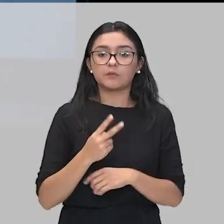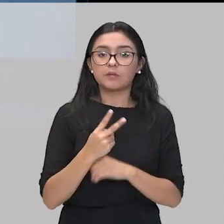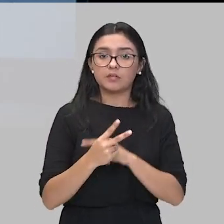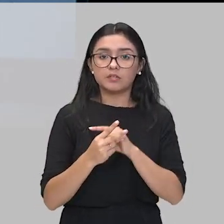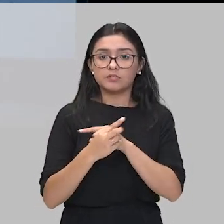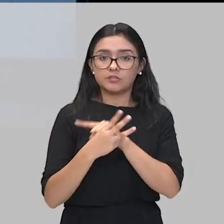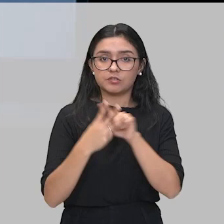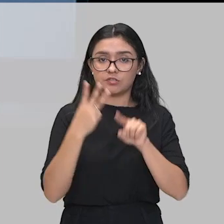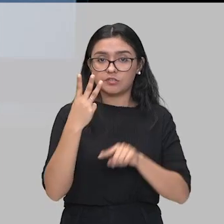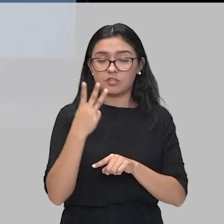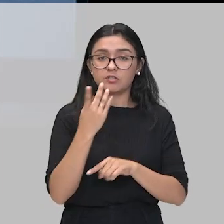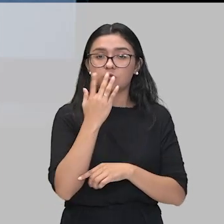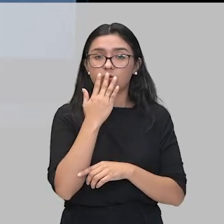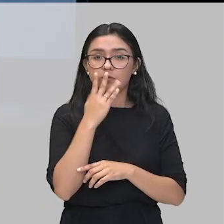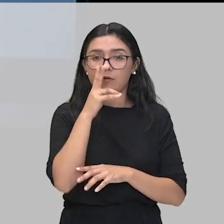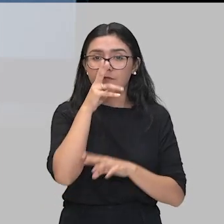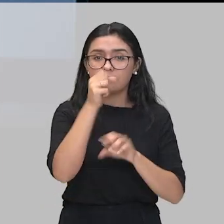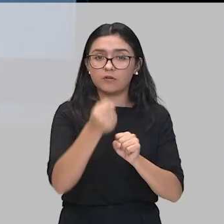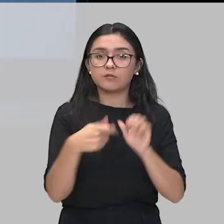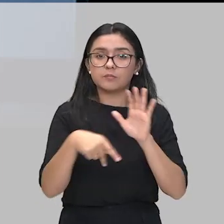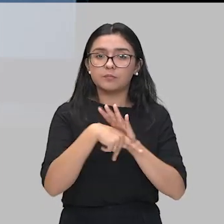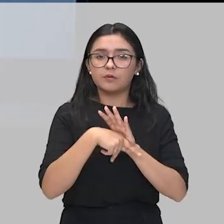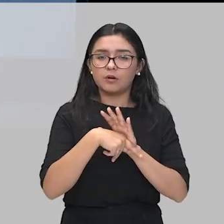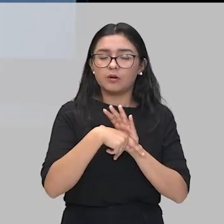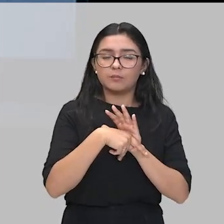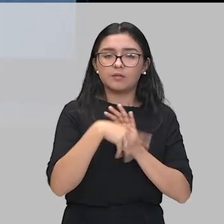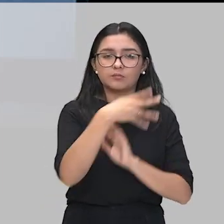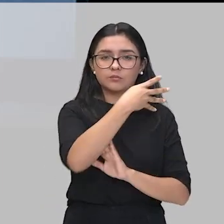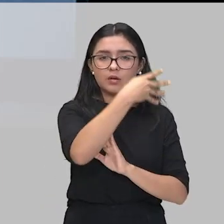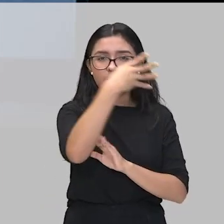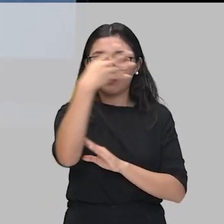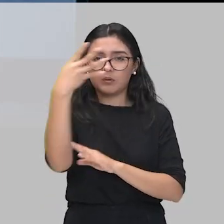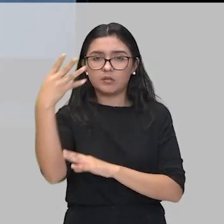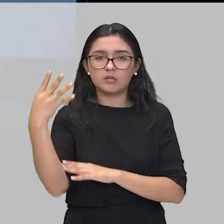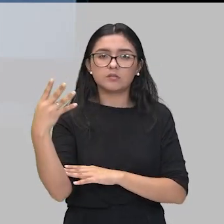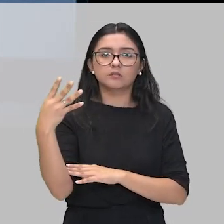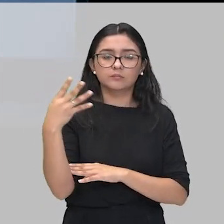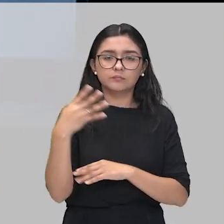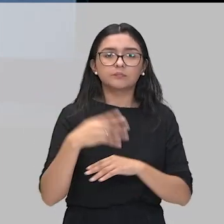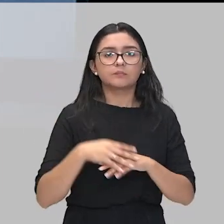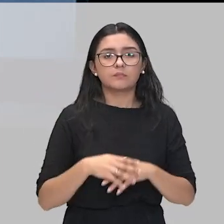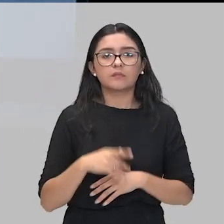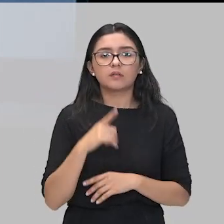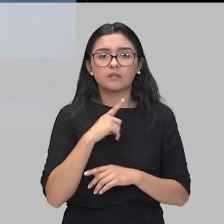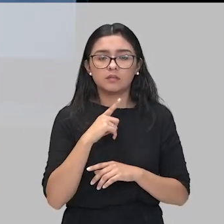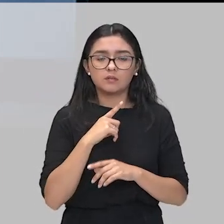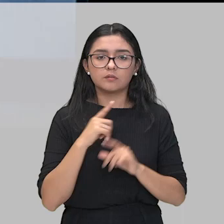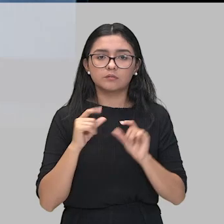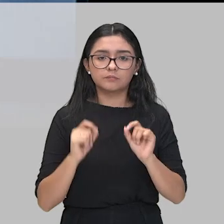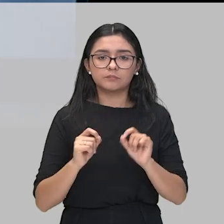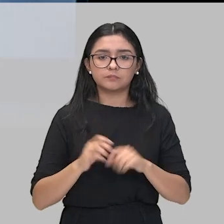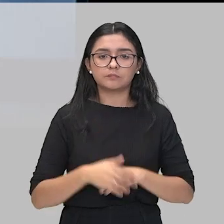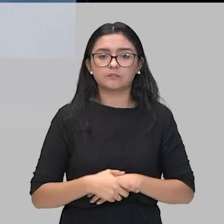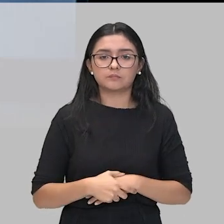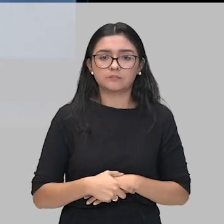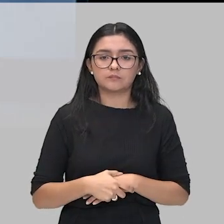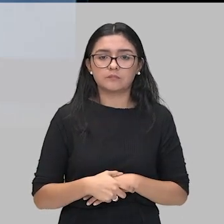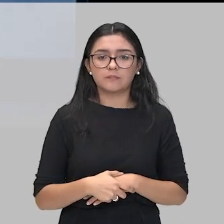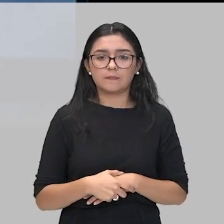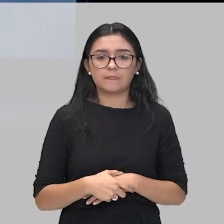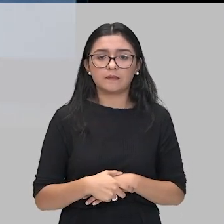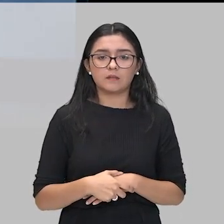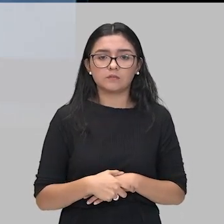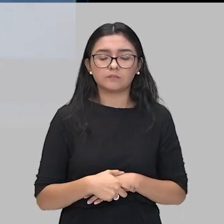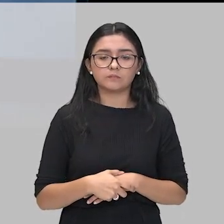cores mais fortes do arco-íris, que vocês viram agora há pouco, quando aquelas três cores tentam passar pela água com